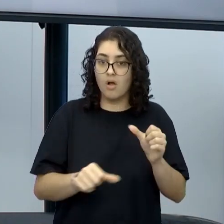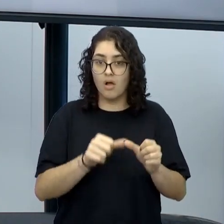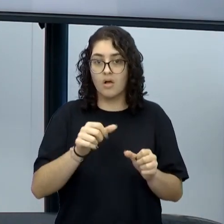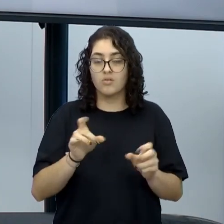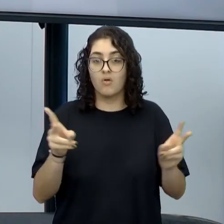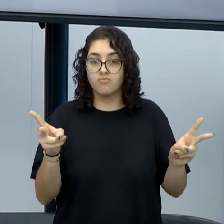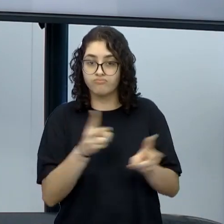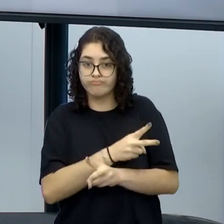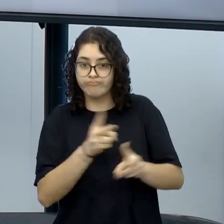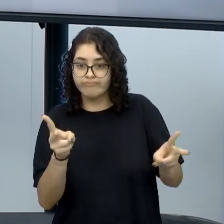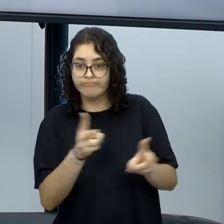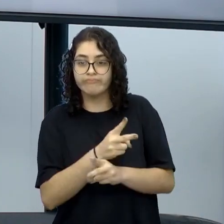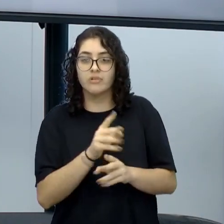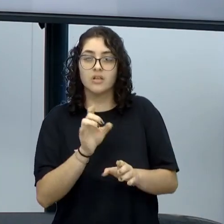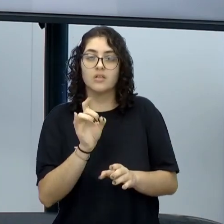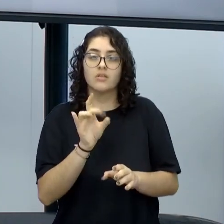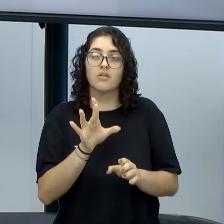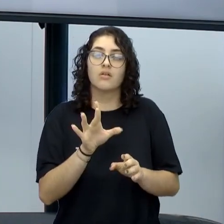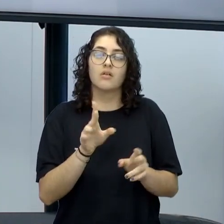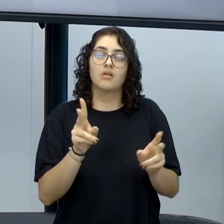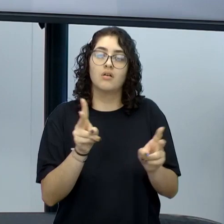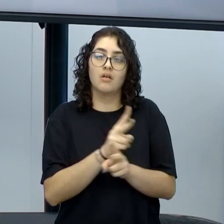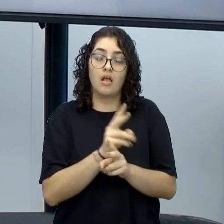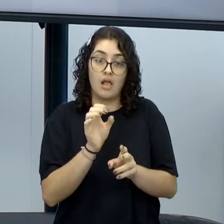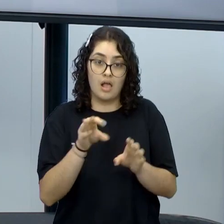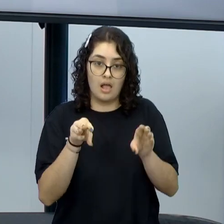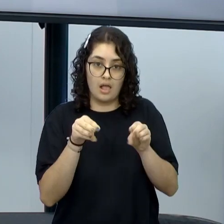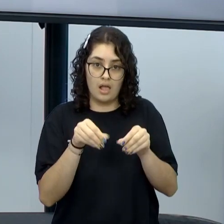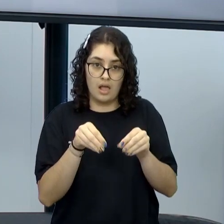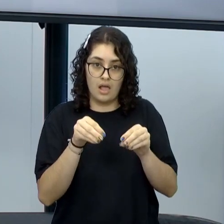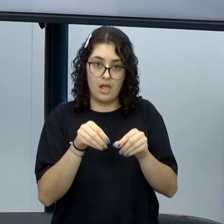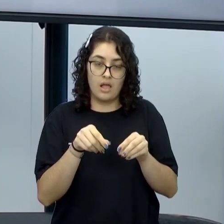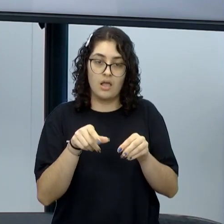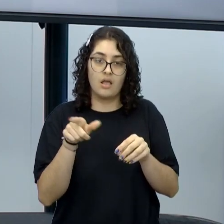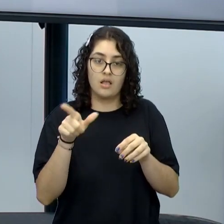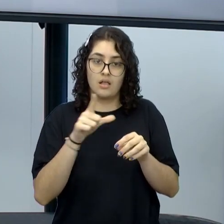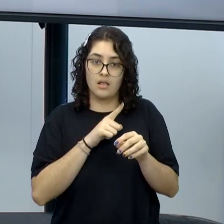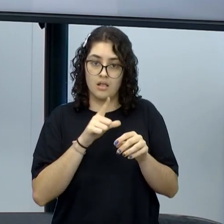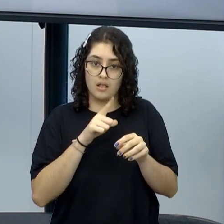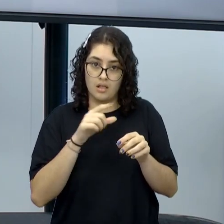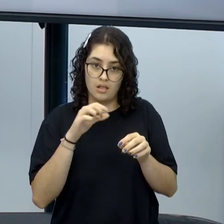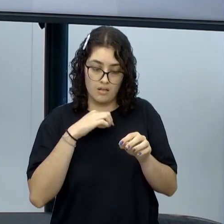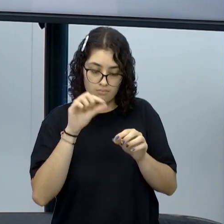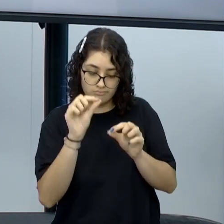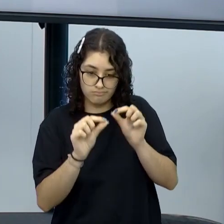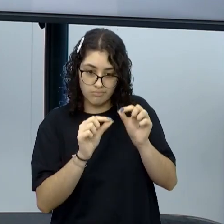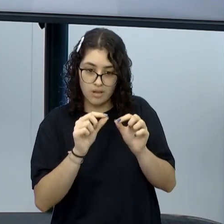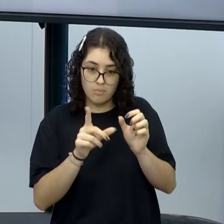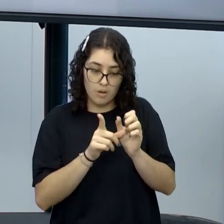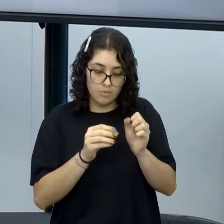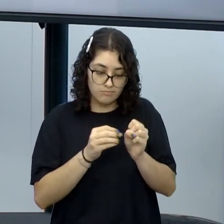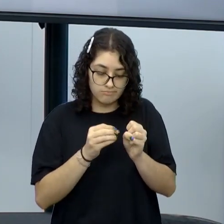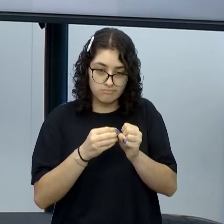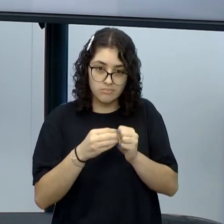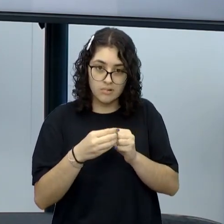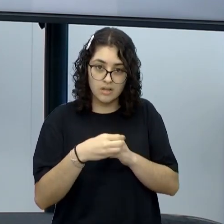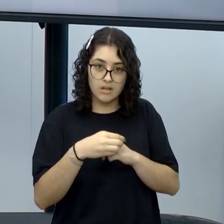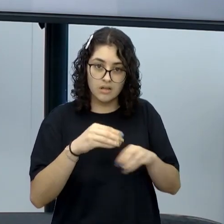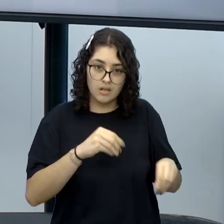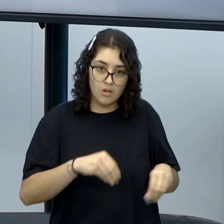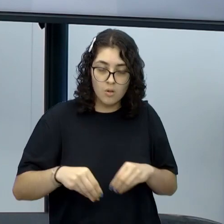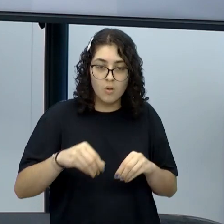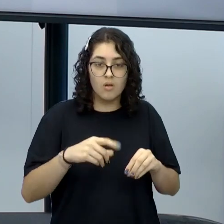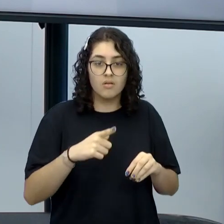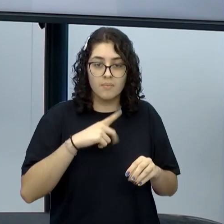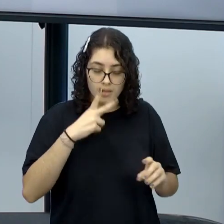só o aspecto do vento. A areia, né, essas pequenas partículas de solo, elas também vão funcionar como uma lixa